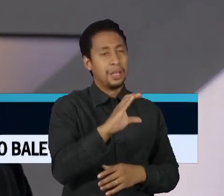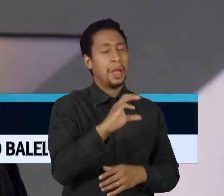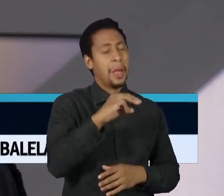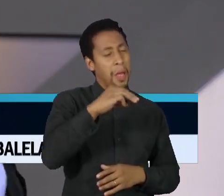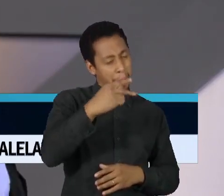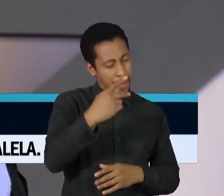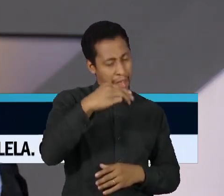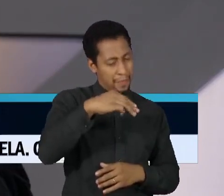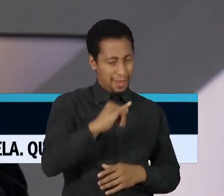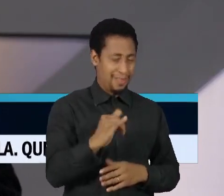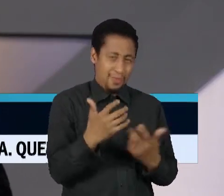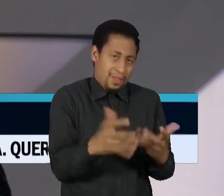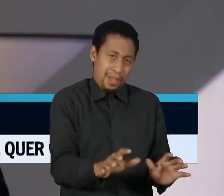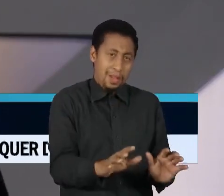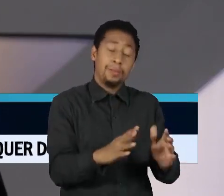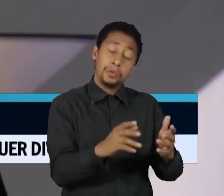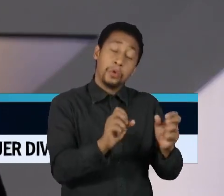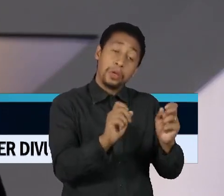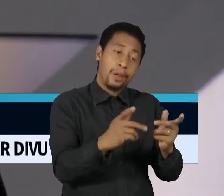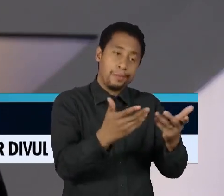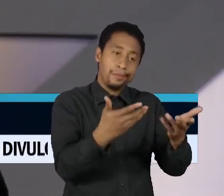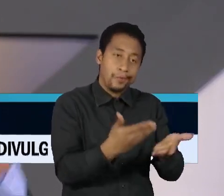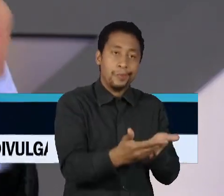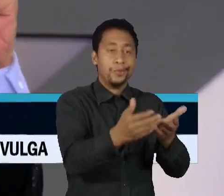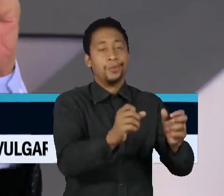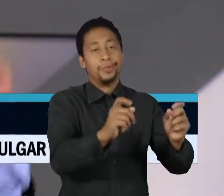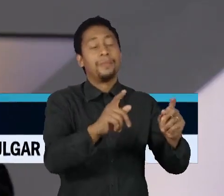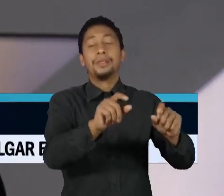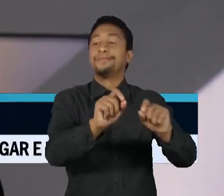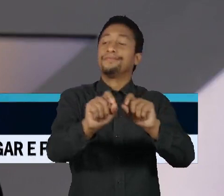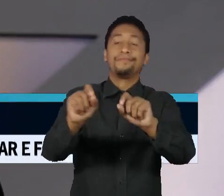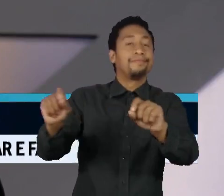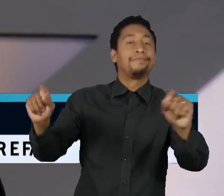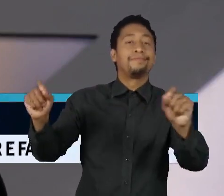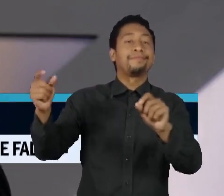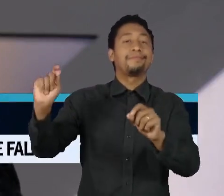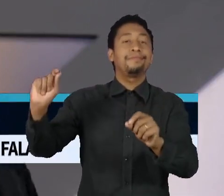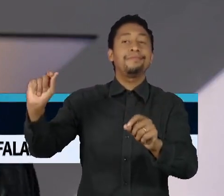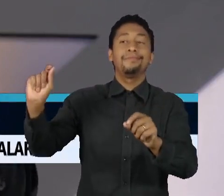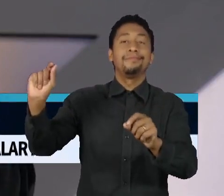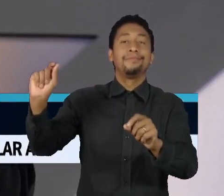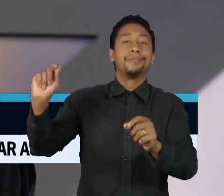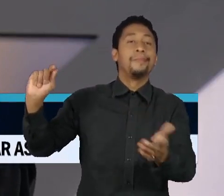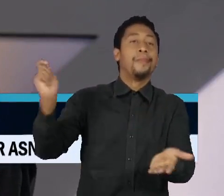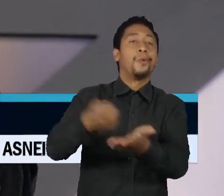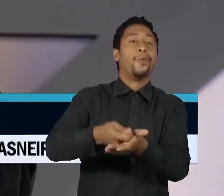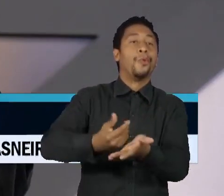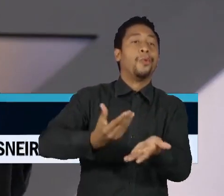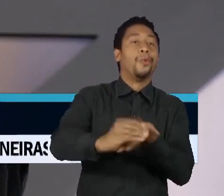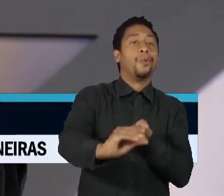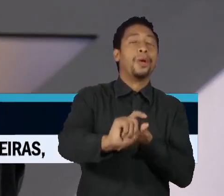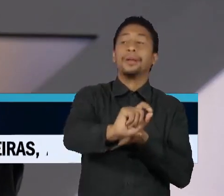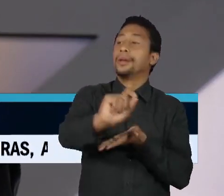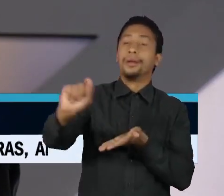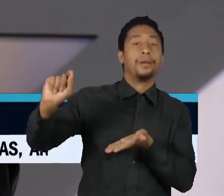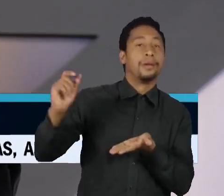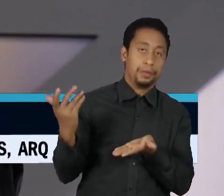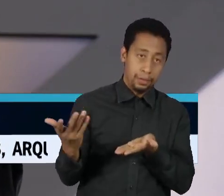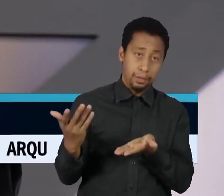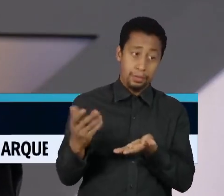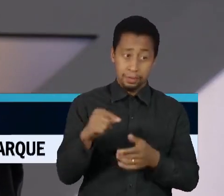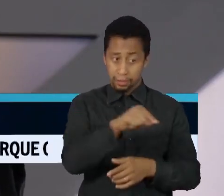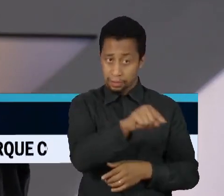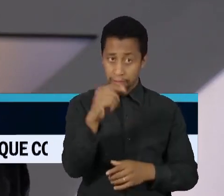algumas coisas importantes quem financiou quem financiou isso daí não só os Réus que estão sendo considerados